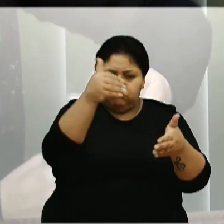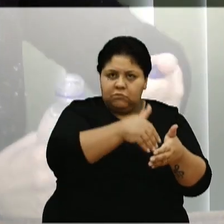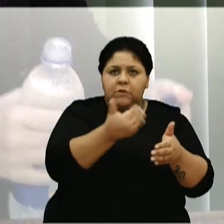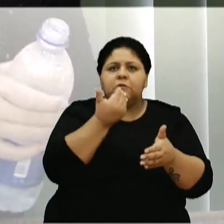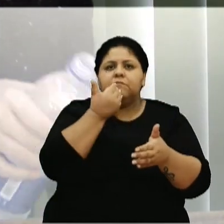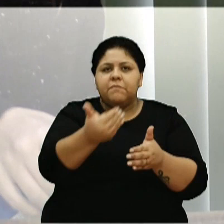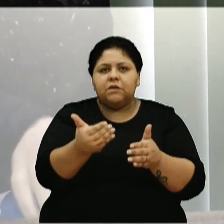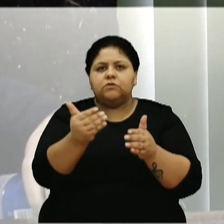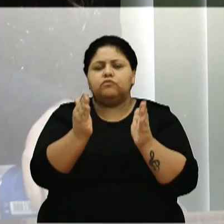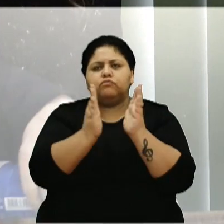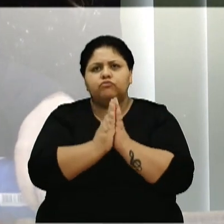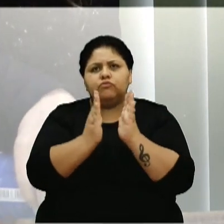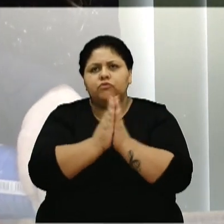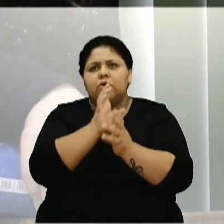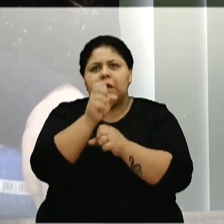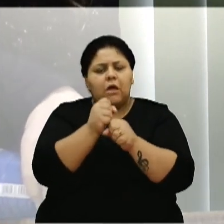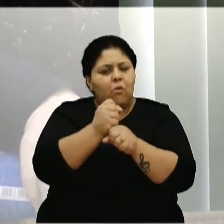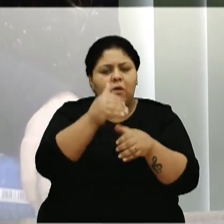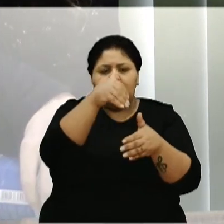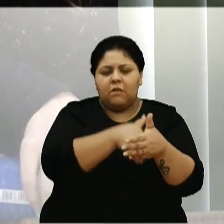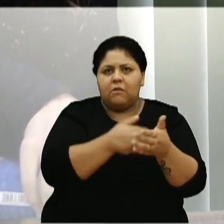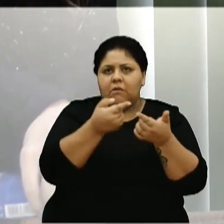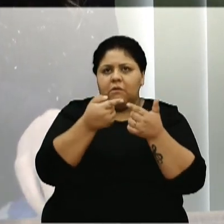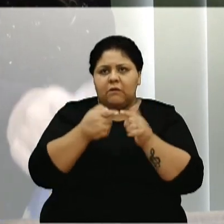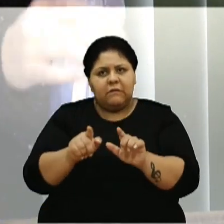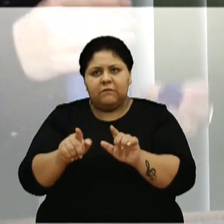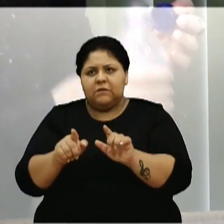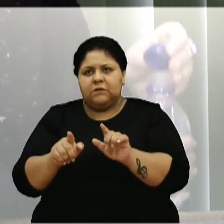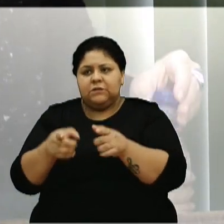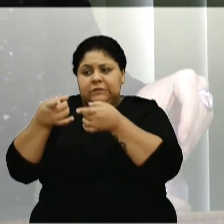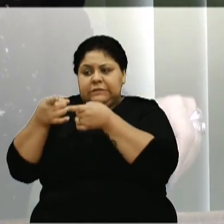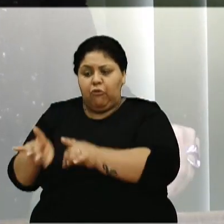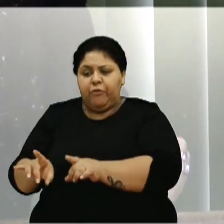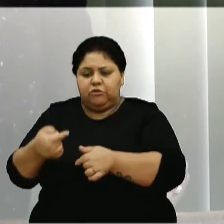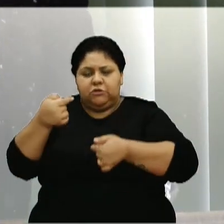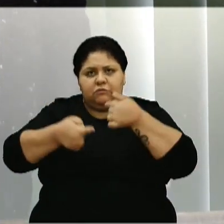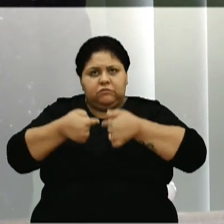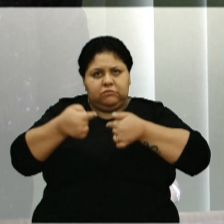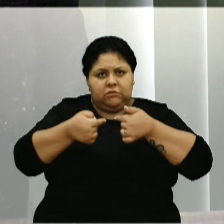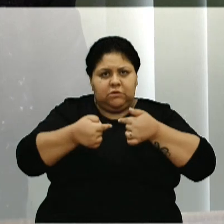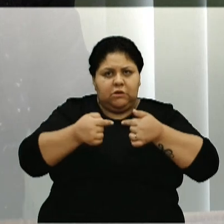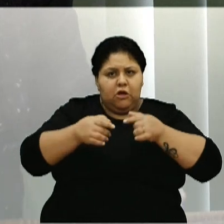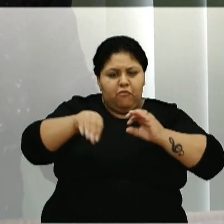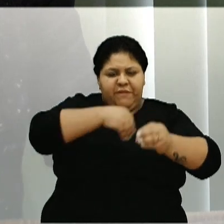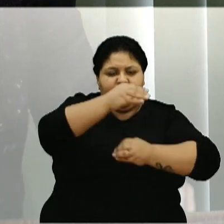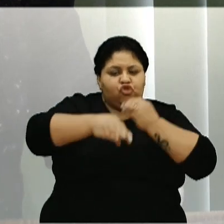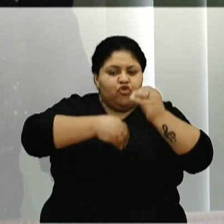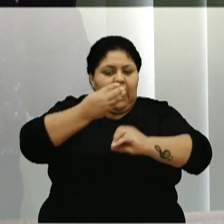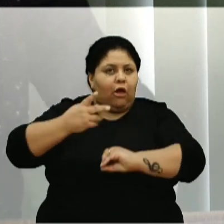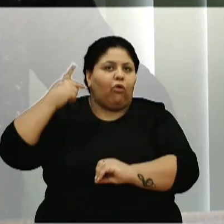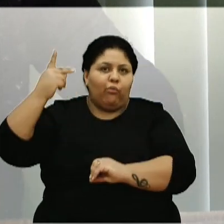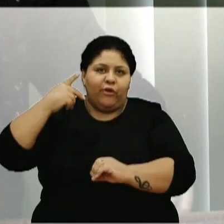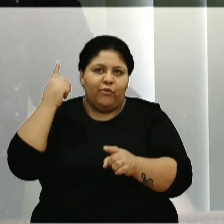peço encarecidamente, é um ano eleitoral, mas que não se contamine a discussão por questões políticas, porque agora é a hora